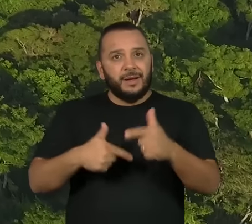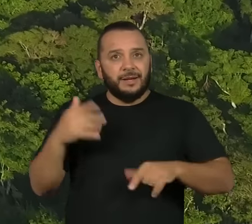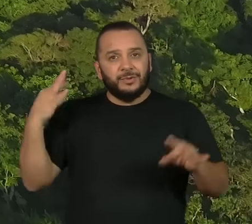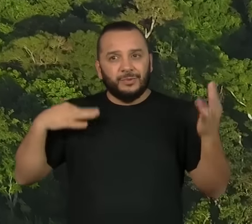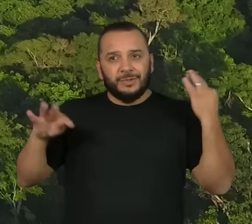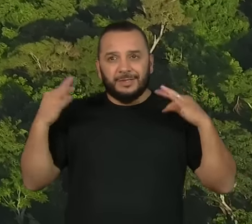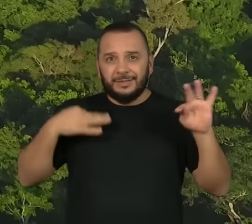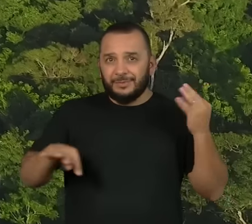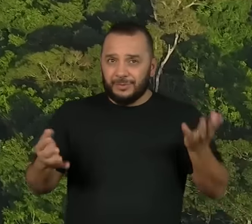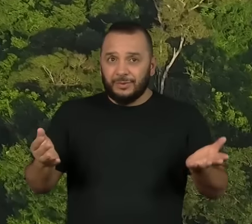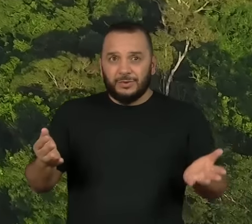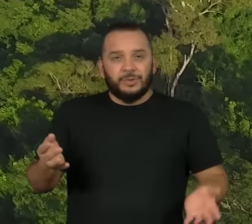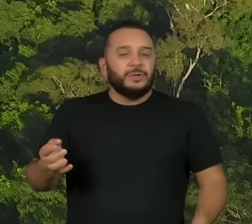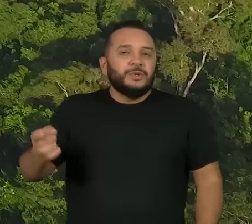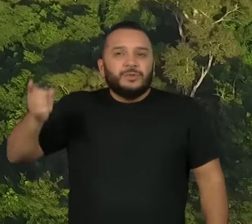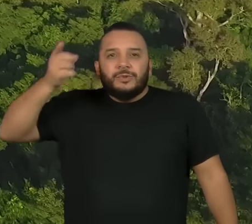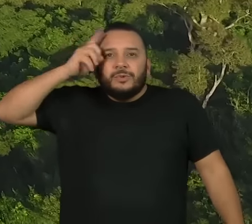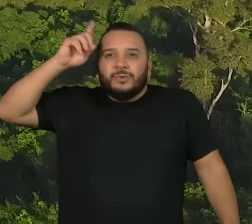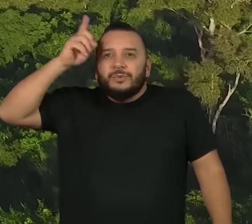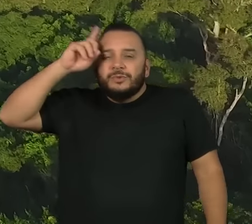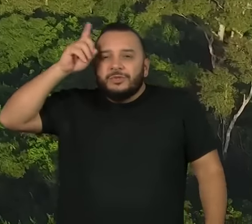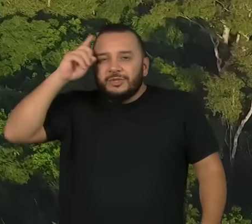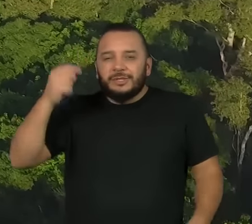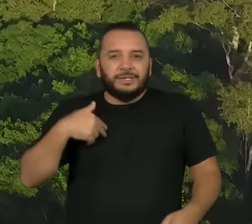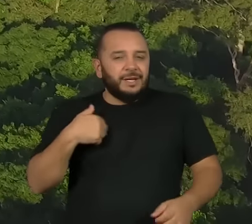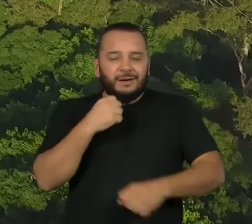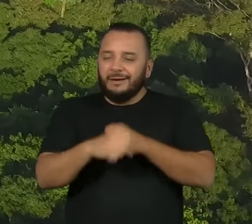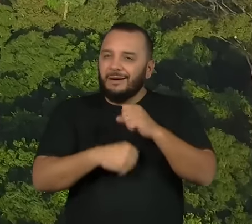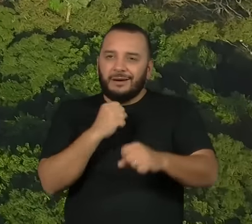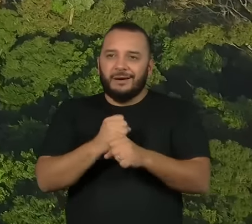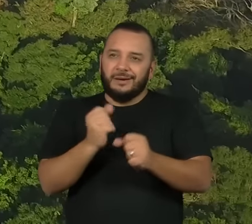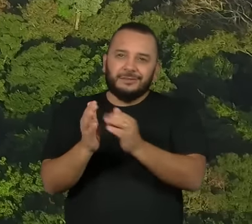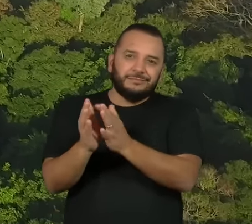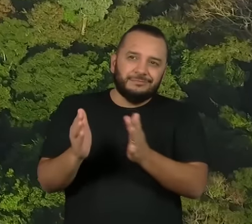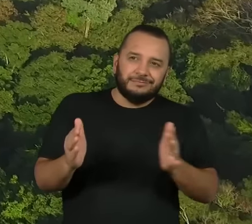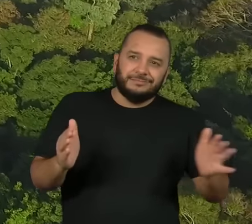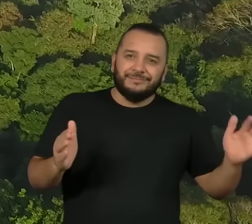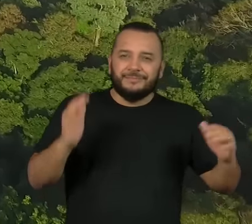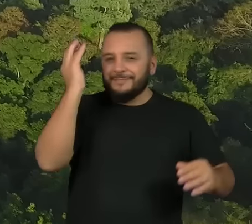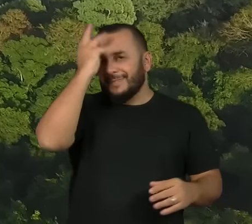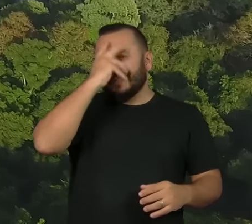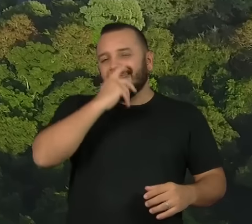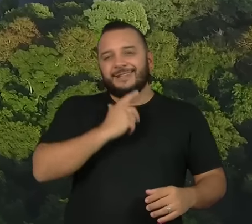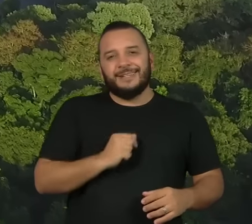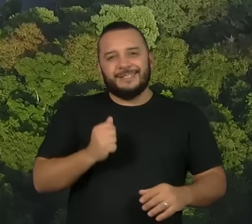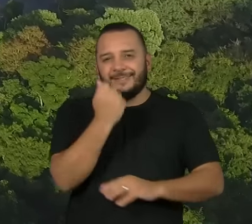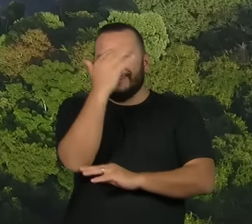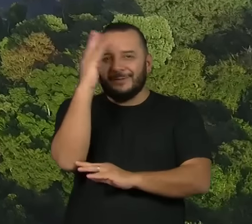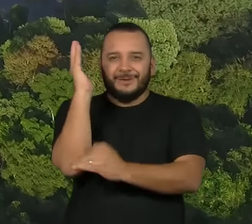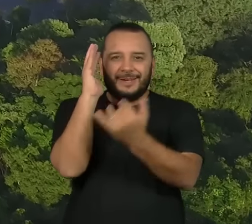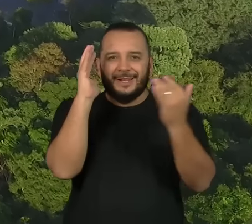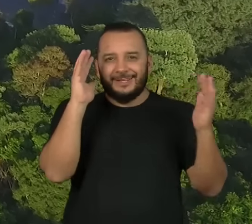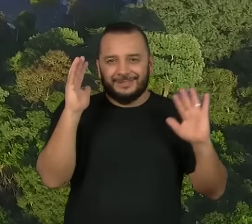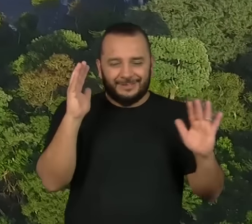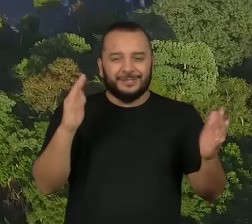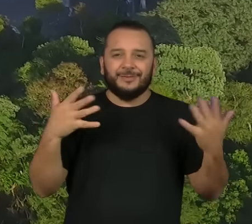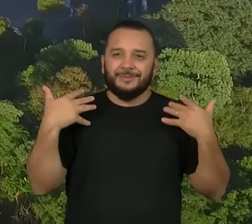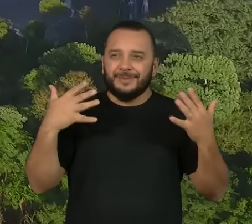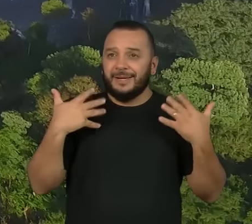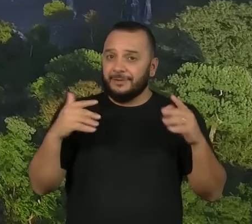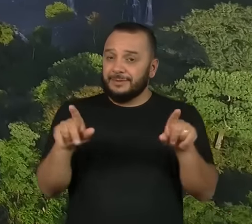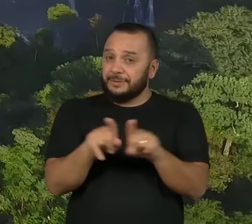em todas as estações, reafirma a beleza da floresta tropical e ainda guarda testemunhos